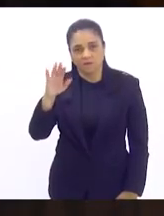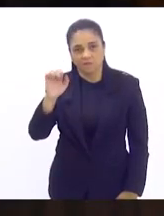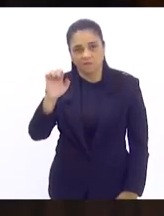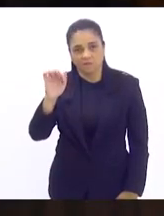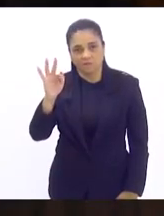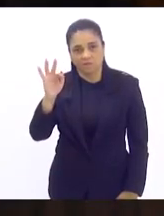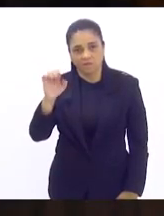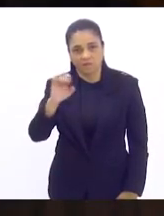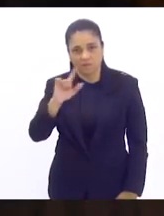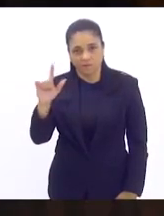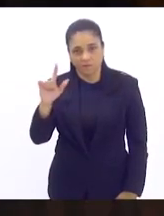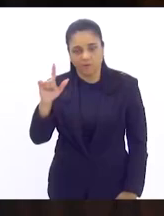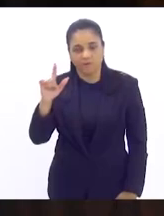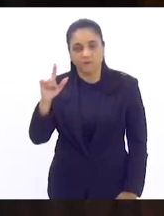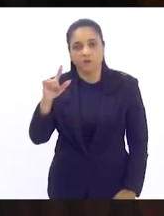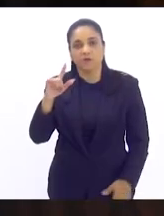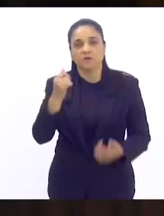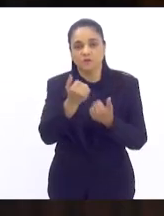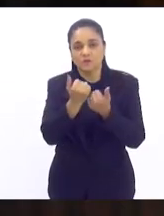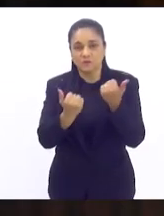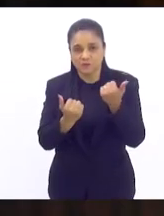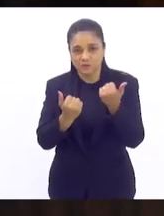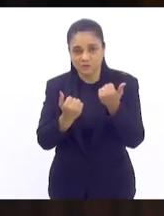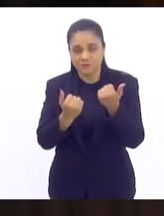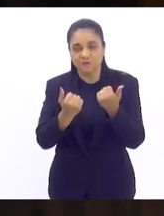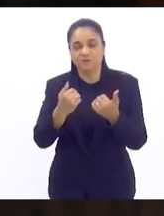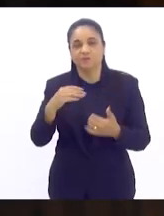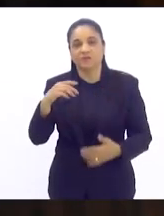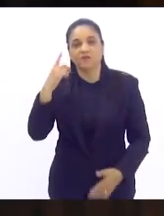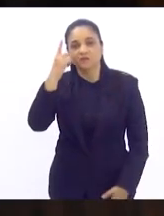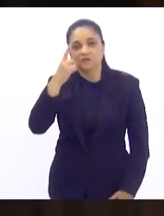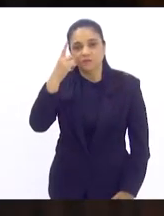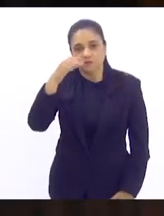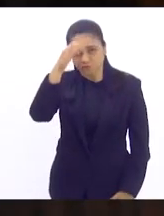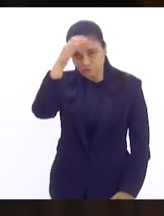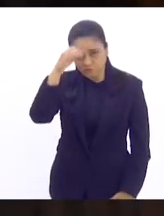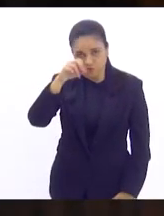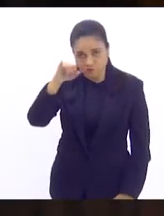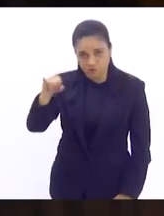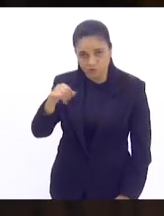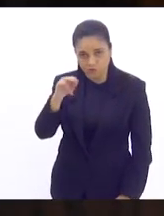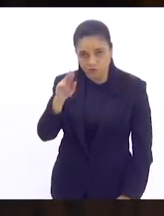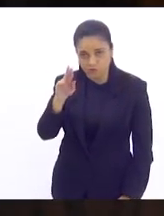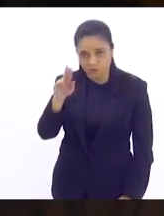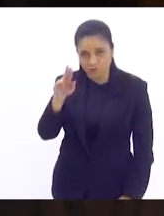E suplentes, deputada Tia Ju, que sou eu,